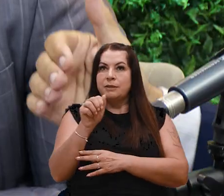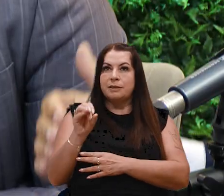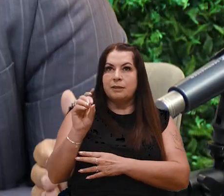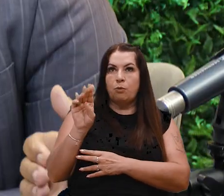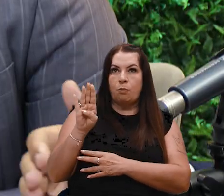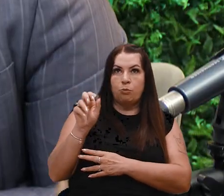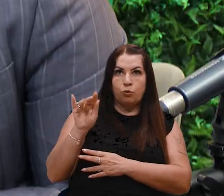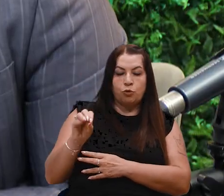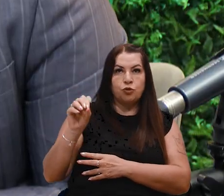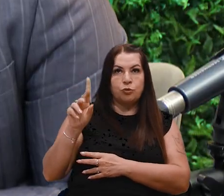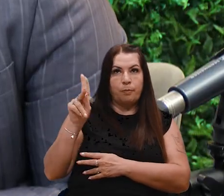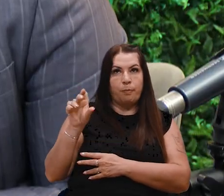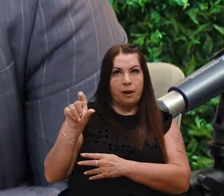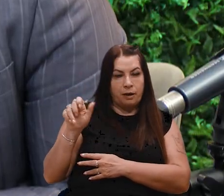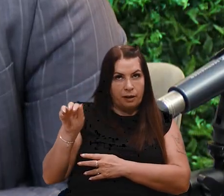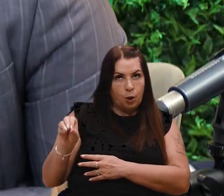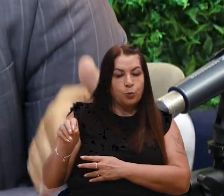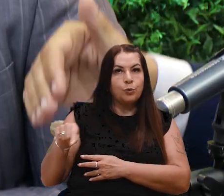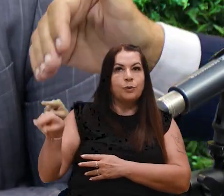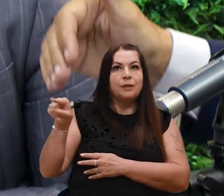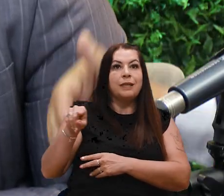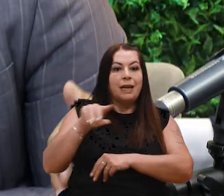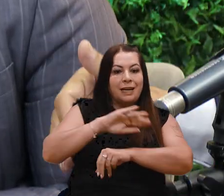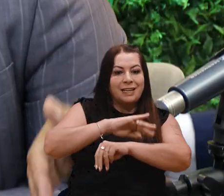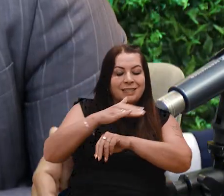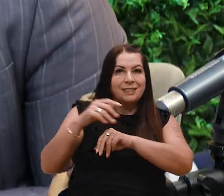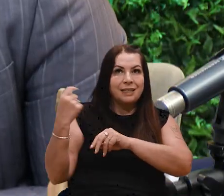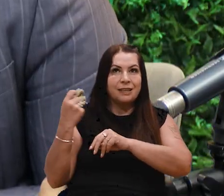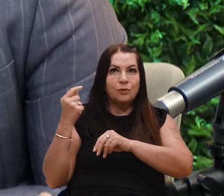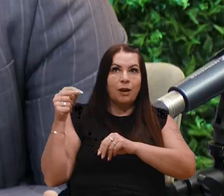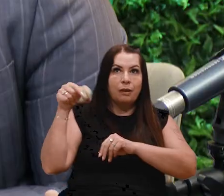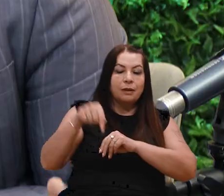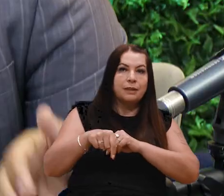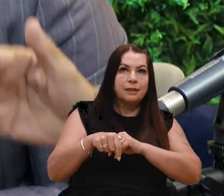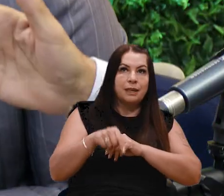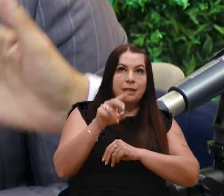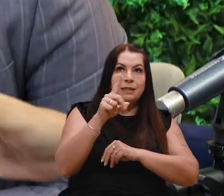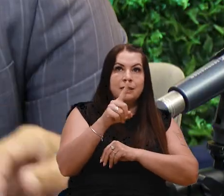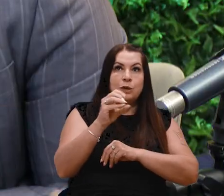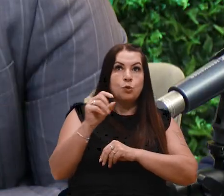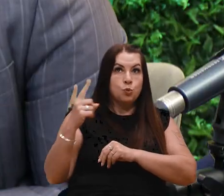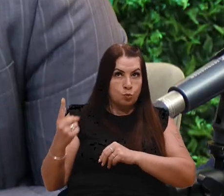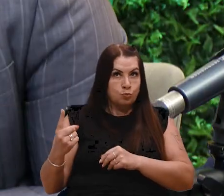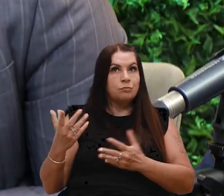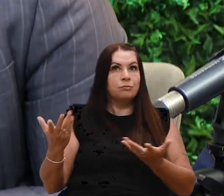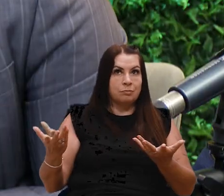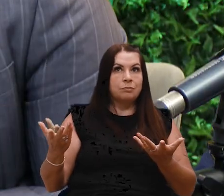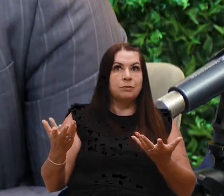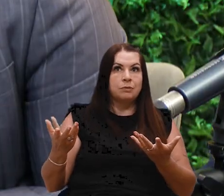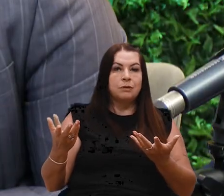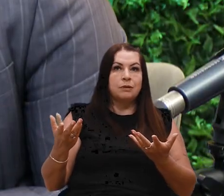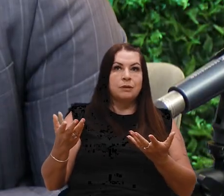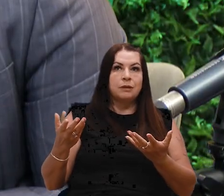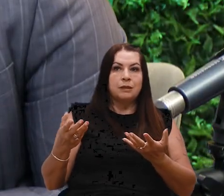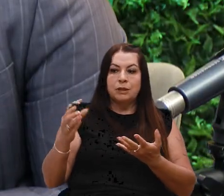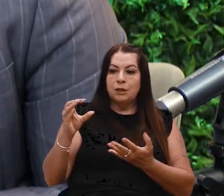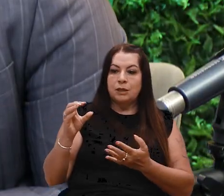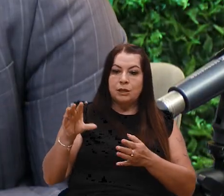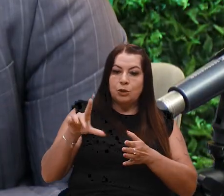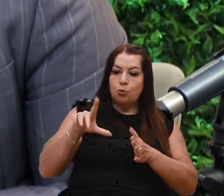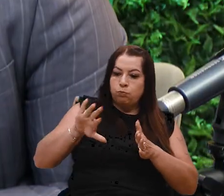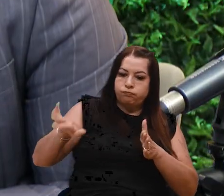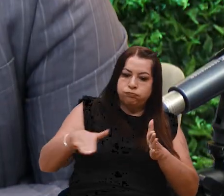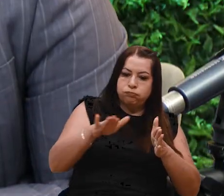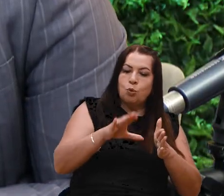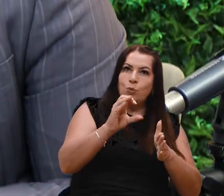Planalto, entrando nos campos de cima da serra, chegando até a 101, né? E o Oceano Atlântico. Essa